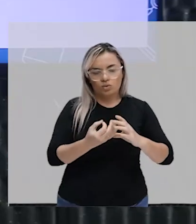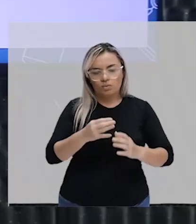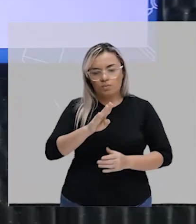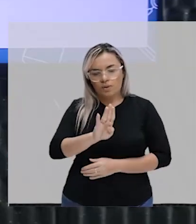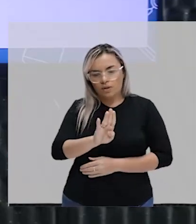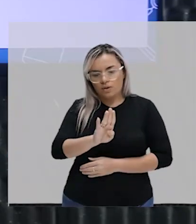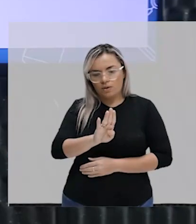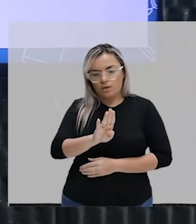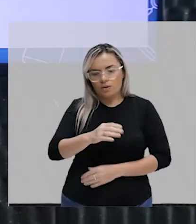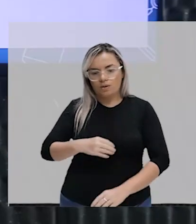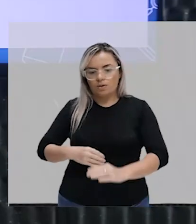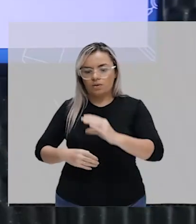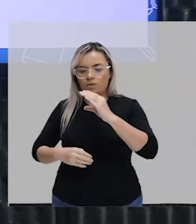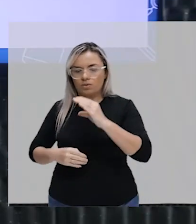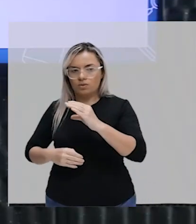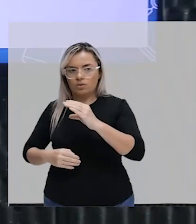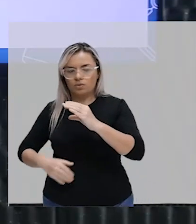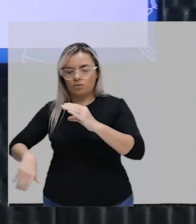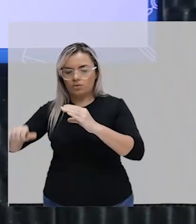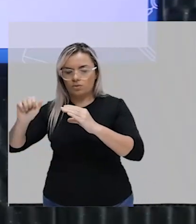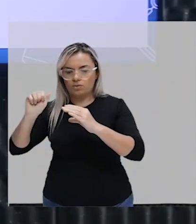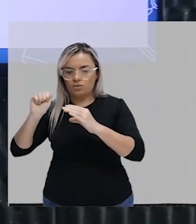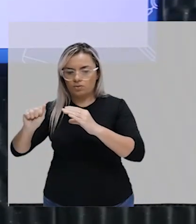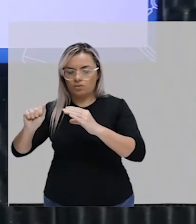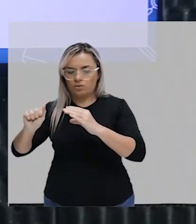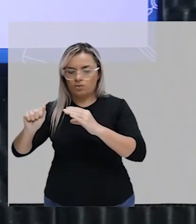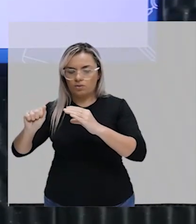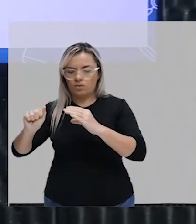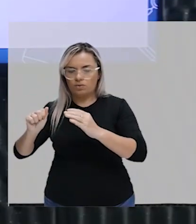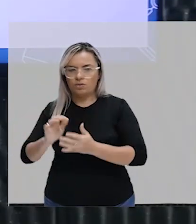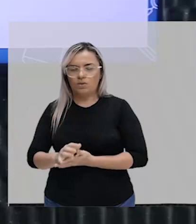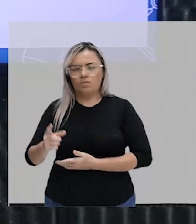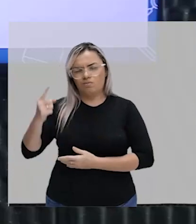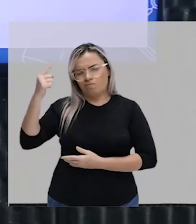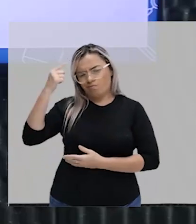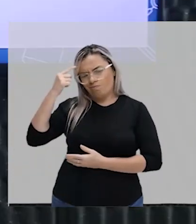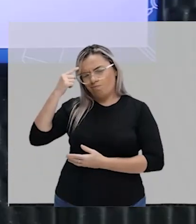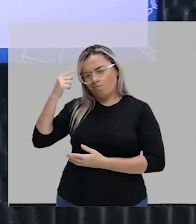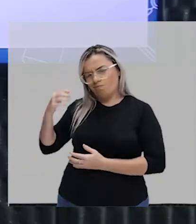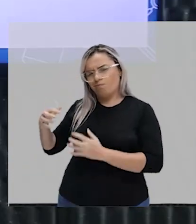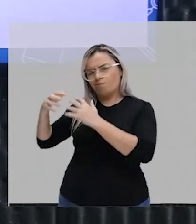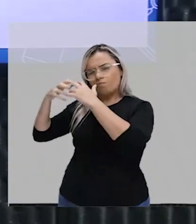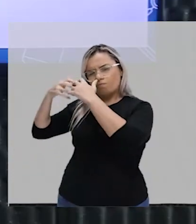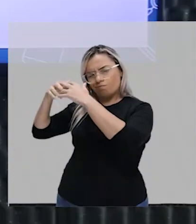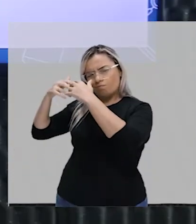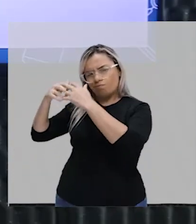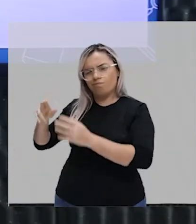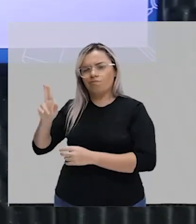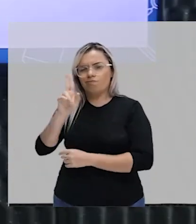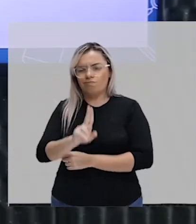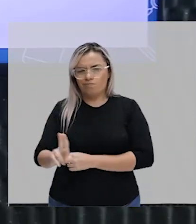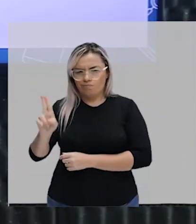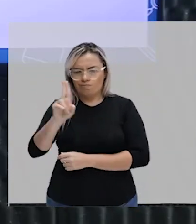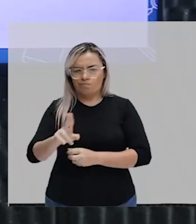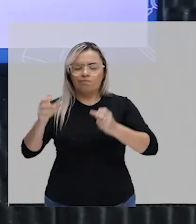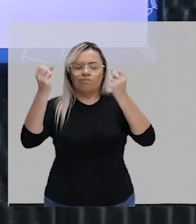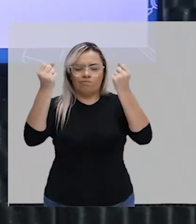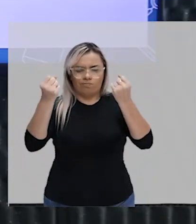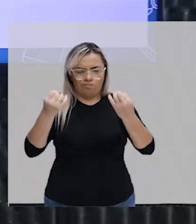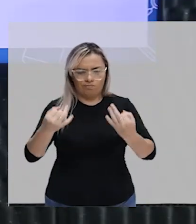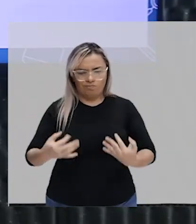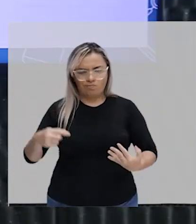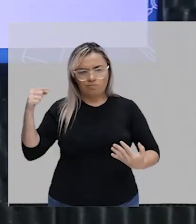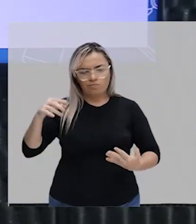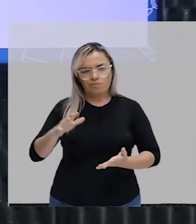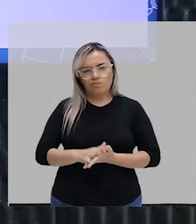contido no conjunto A. E aí, seguindo esse raciocínio aqui que a gente acabou de usar, tá? Nessa afirmação,